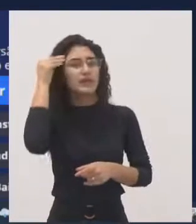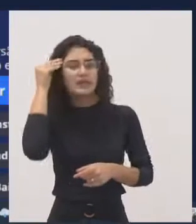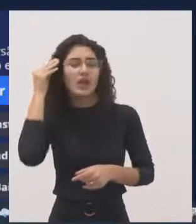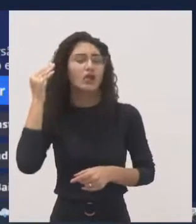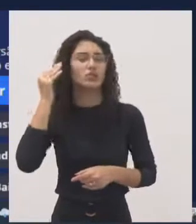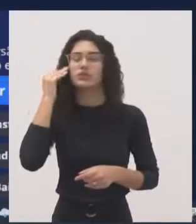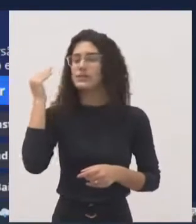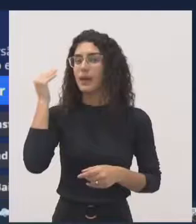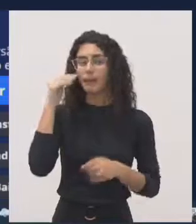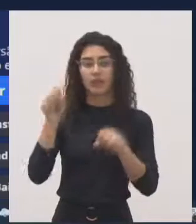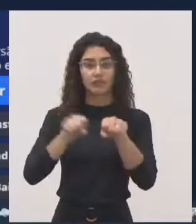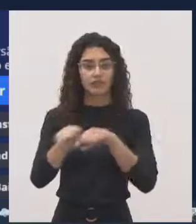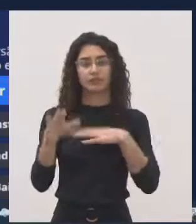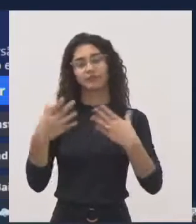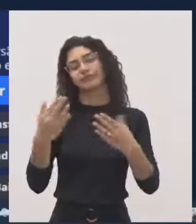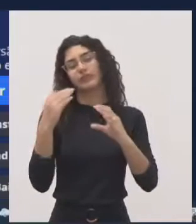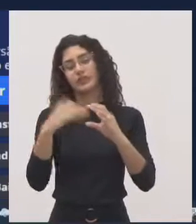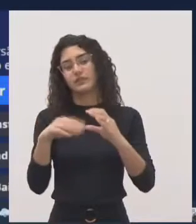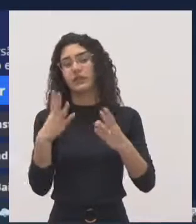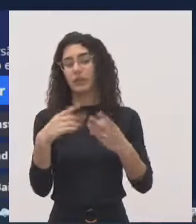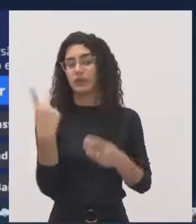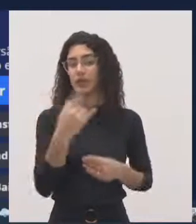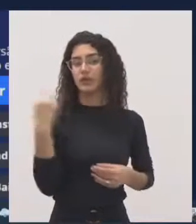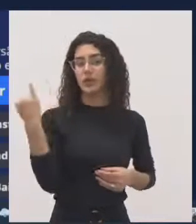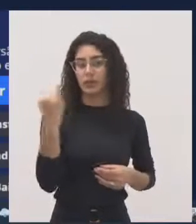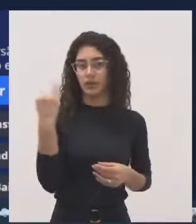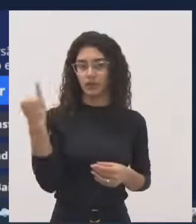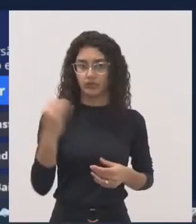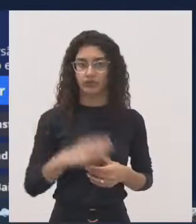essa devolutiva, para nós é super importante.